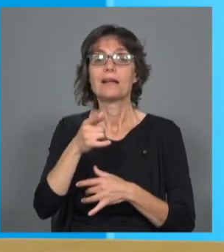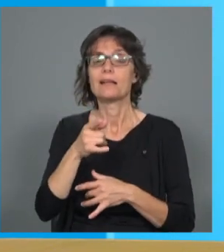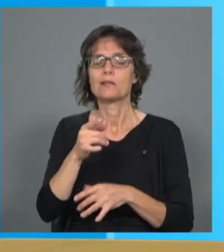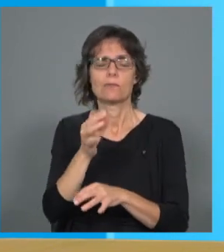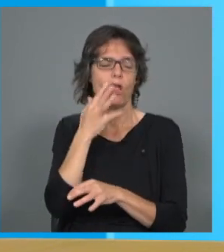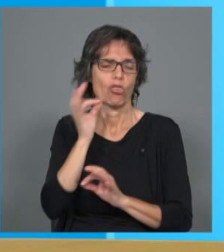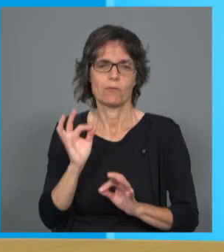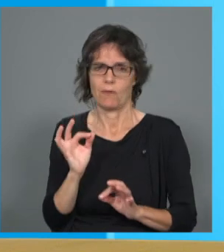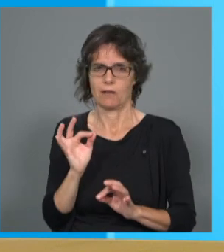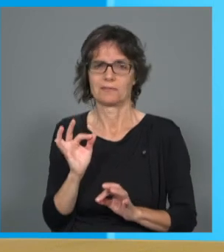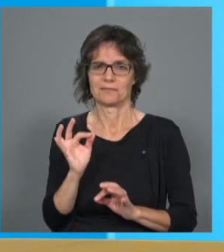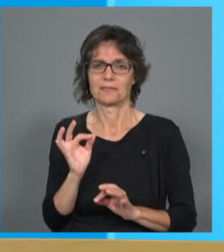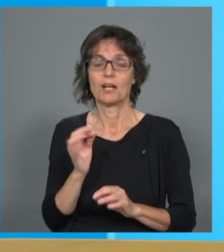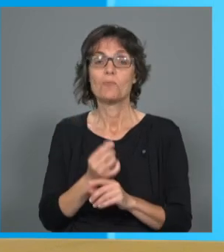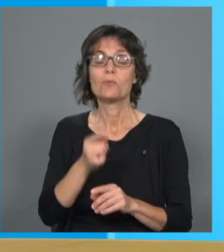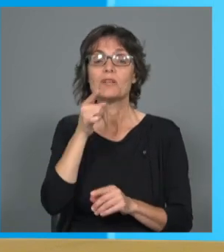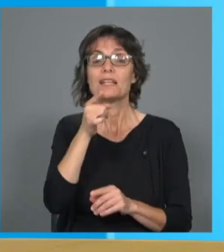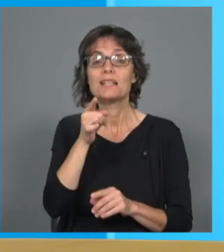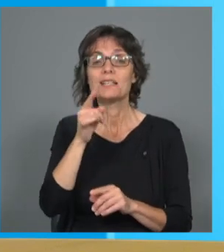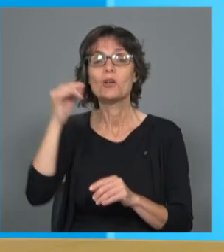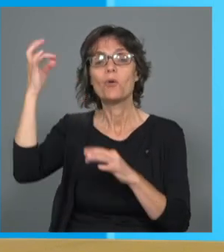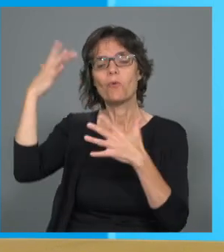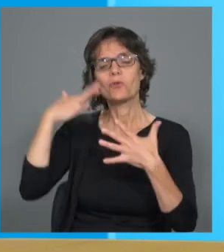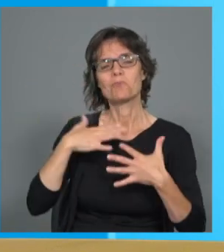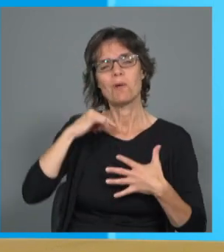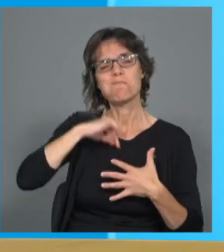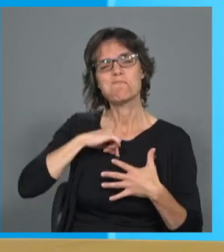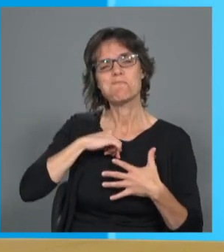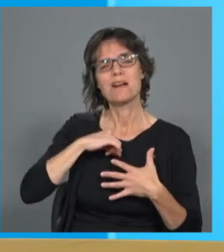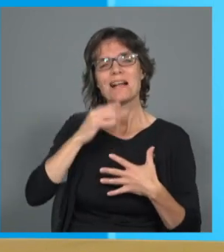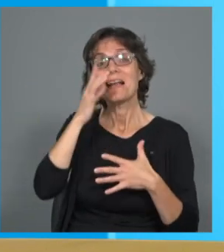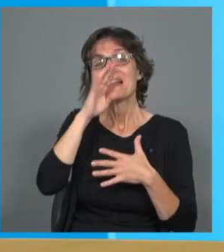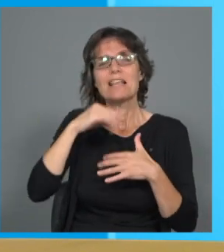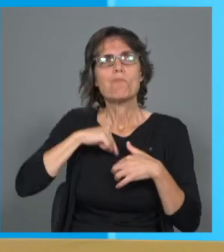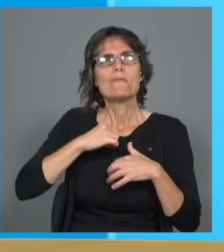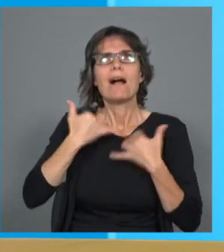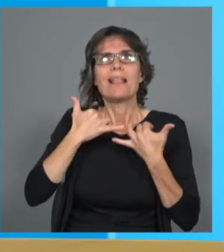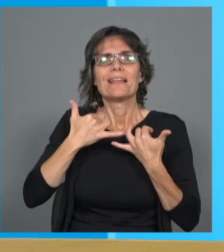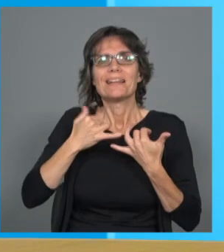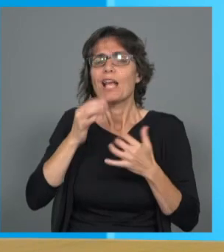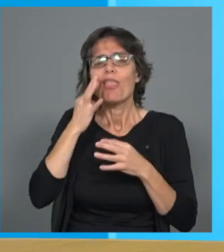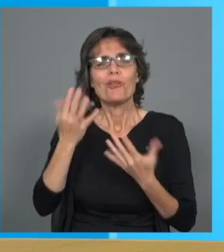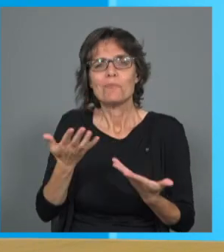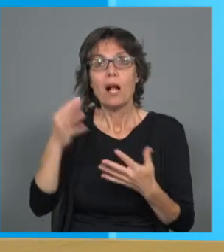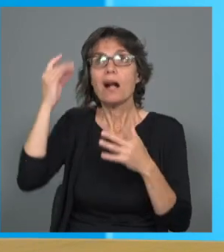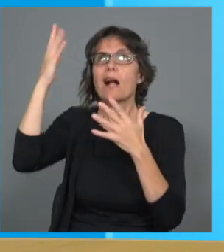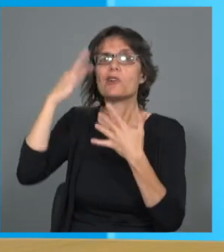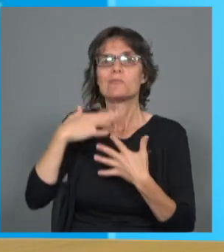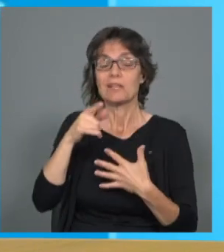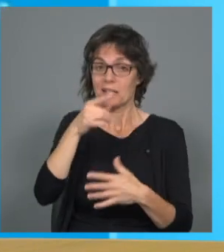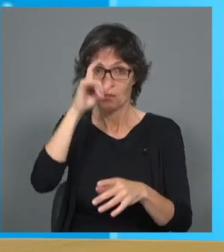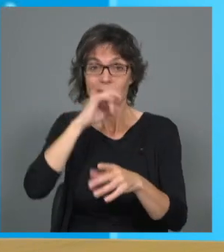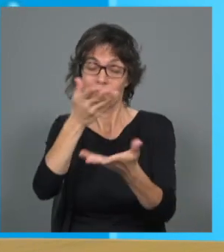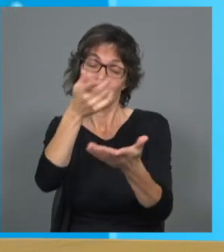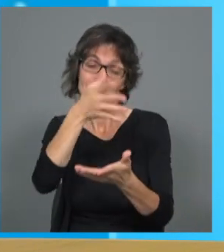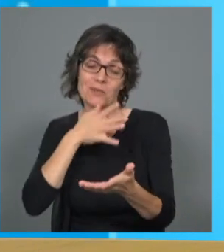perfeitamente normal. É assim que se revela a ação do Espírito Santo. Se vocês sentirem essa alegria dentro de vocês. E estava-me a lembrar deste momento agora, quando falámos